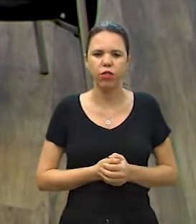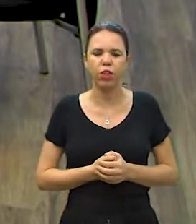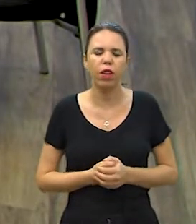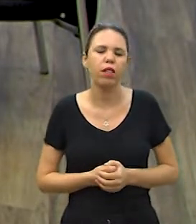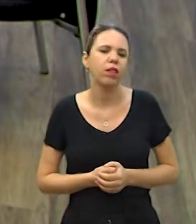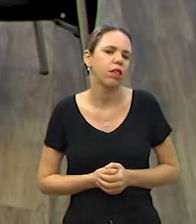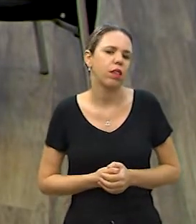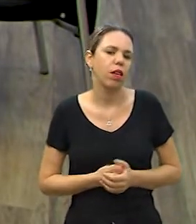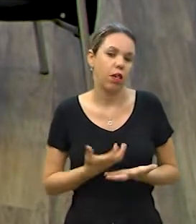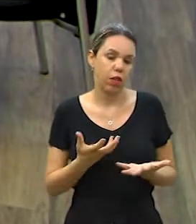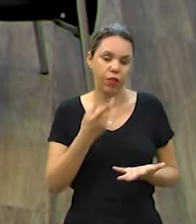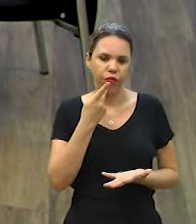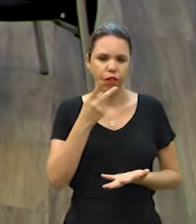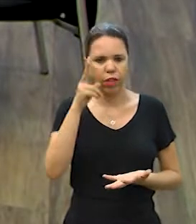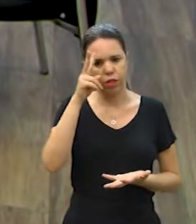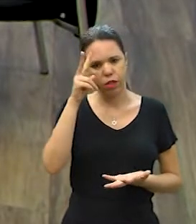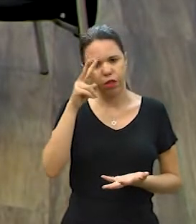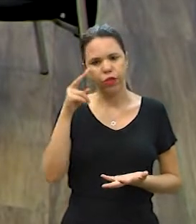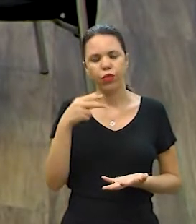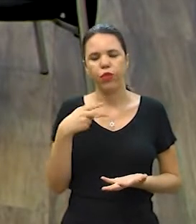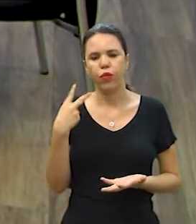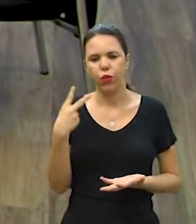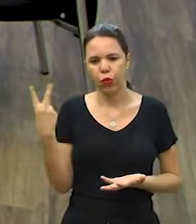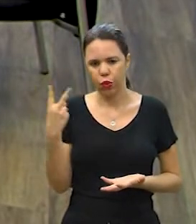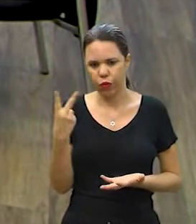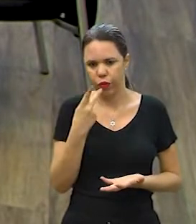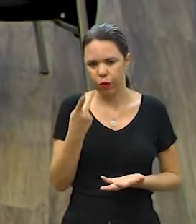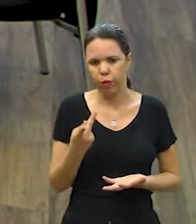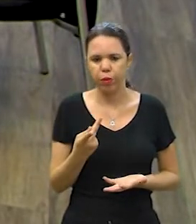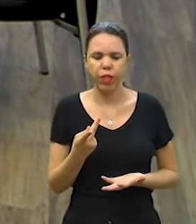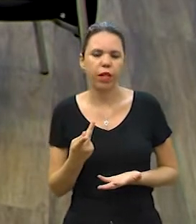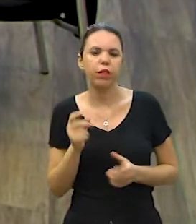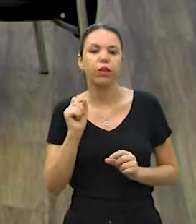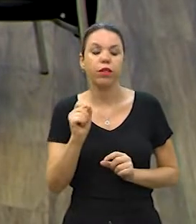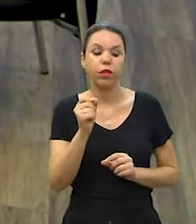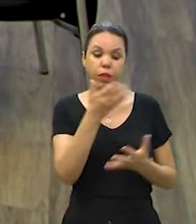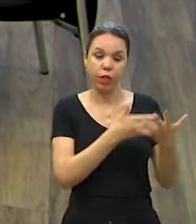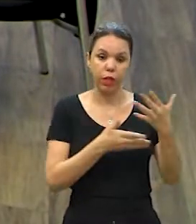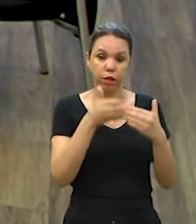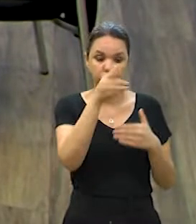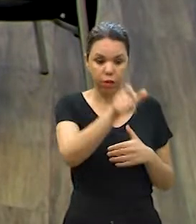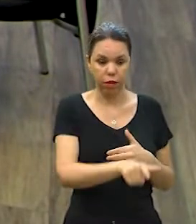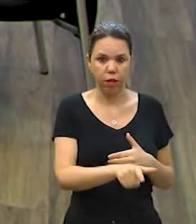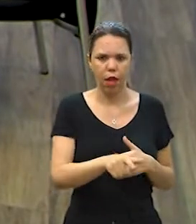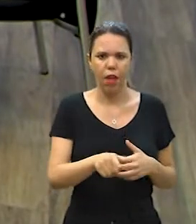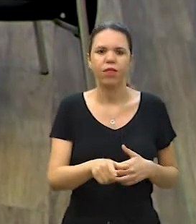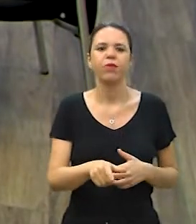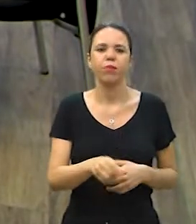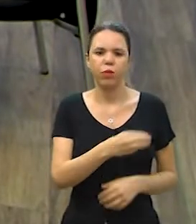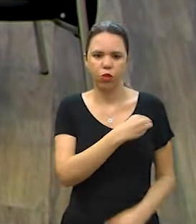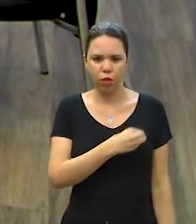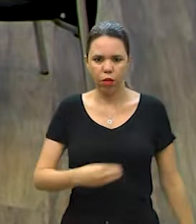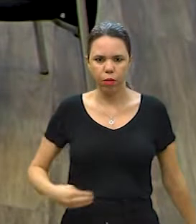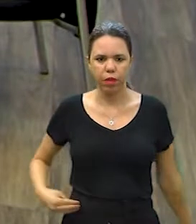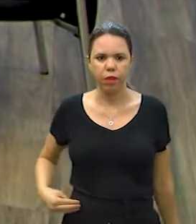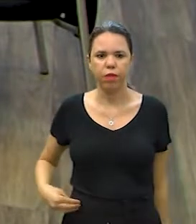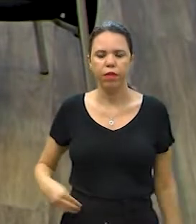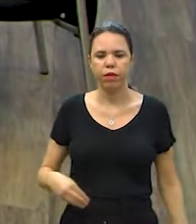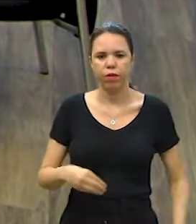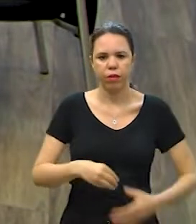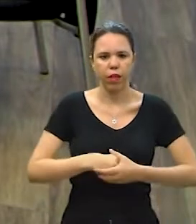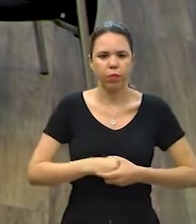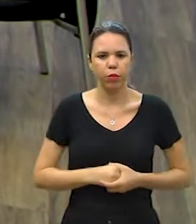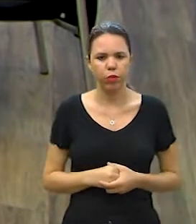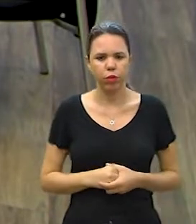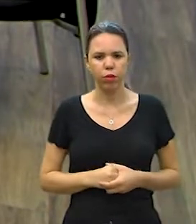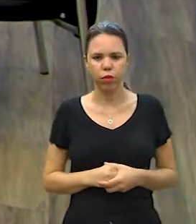Eu só queria falar aí, né, para a vereadora e o vereador que quem atrapalha, né, é o ministro, né, na verdade, esse ministro